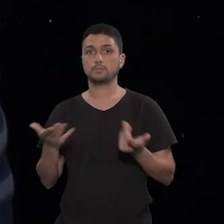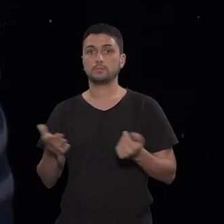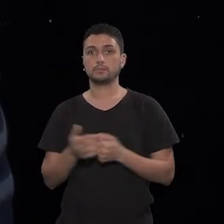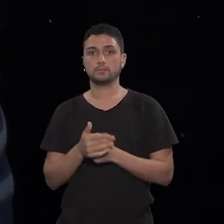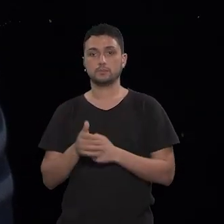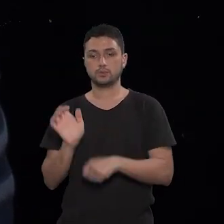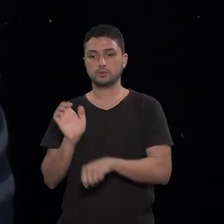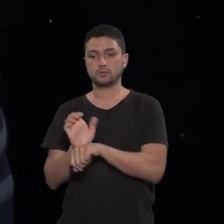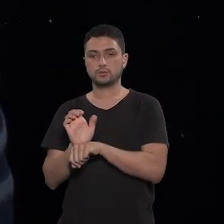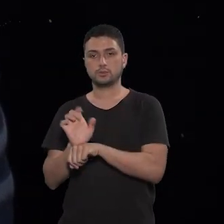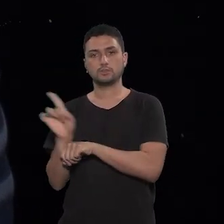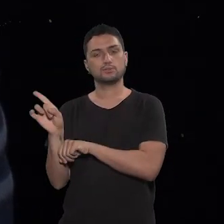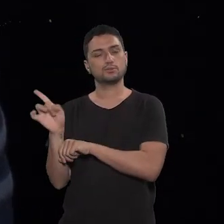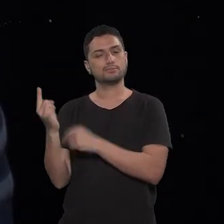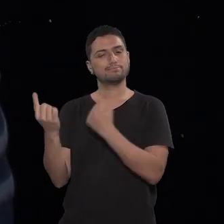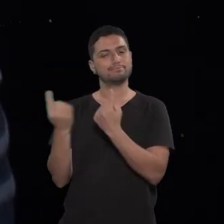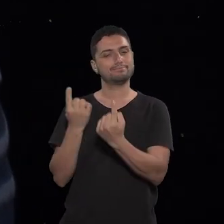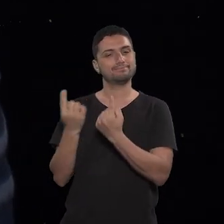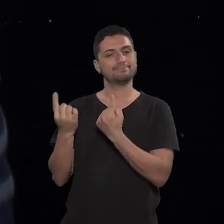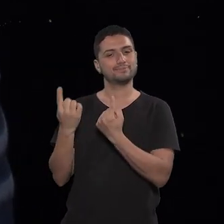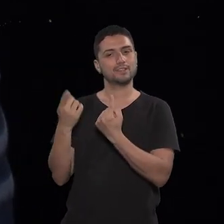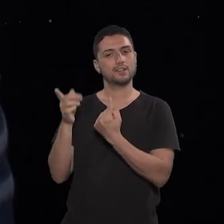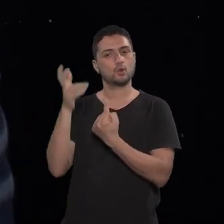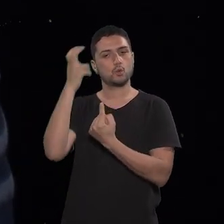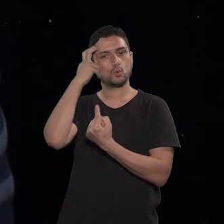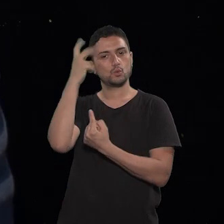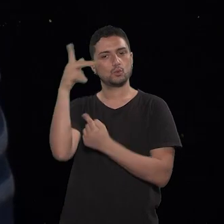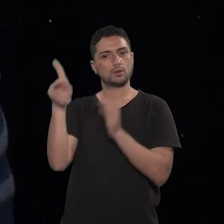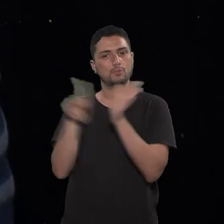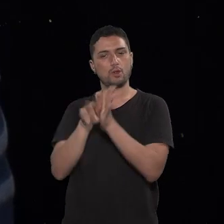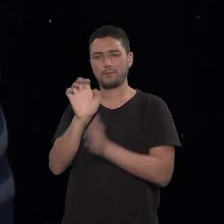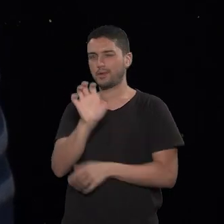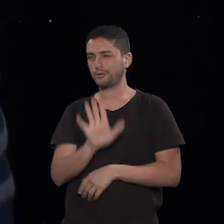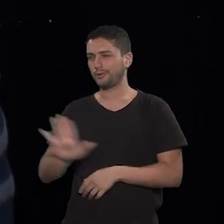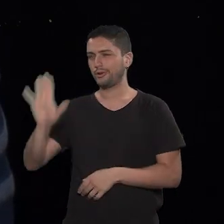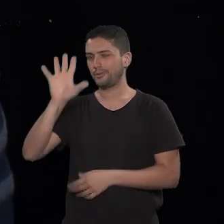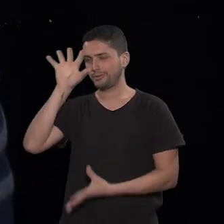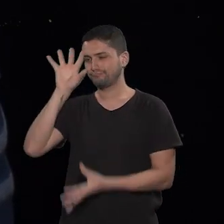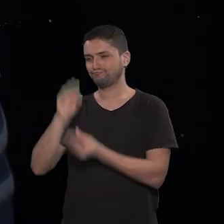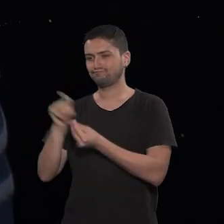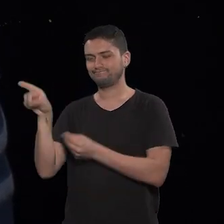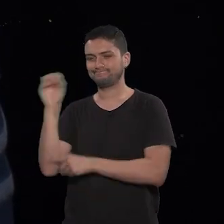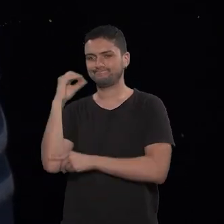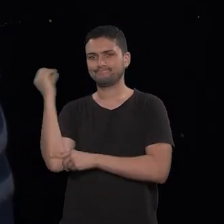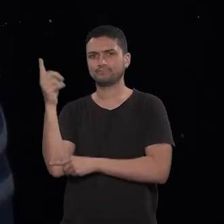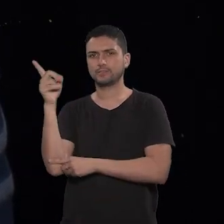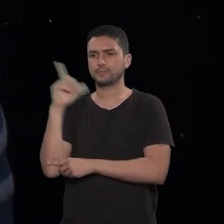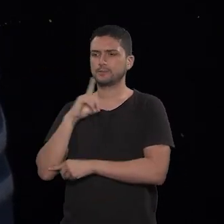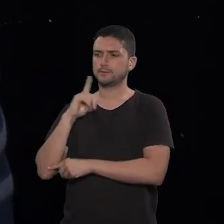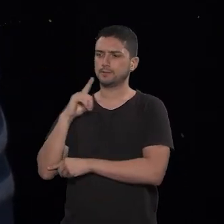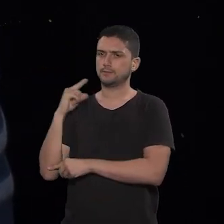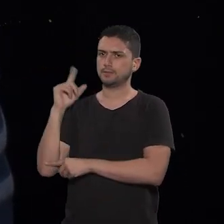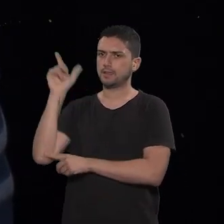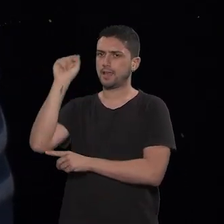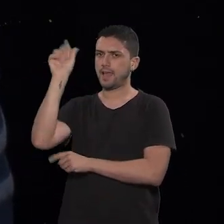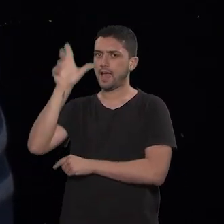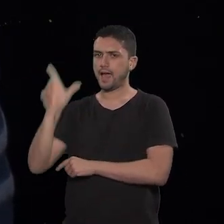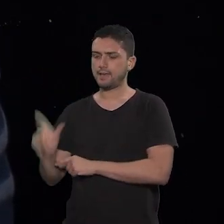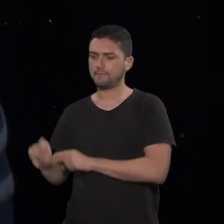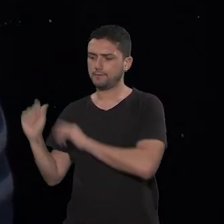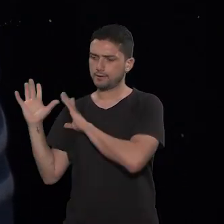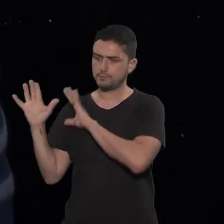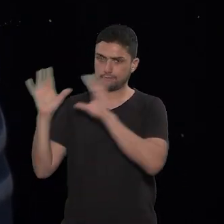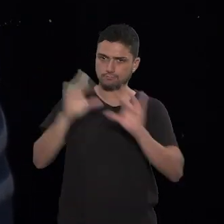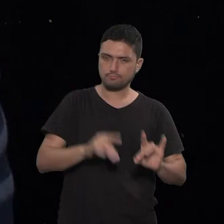Porto Alegre, Rio Grande do Sul, estado costumeiramente associado à cultura europeia, ele resgata a riqueza cultural